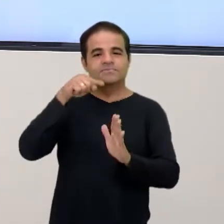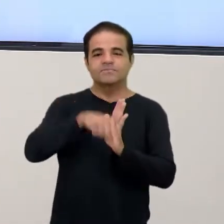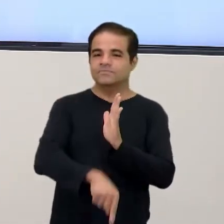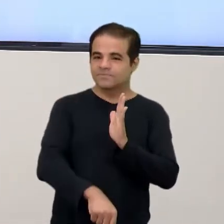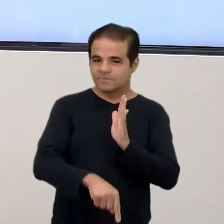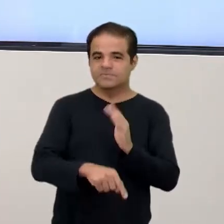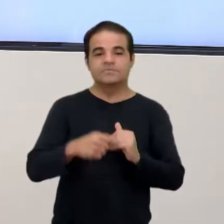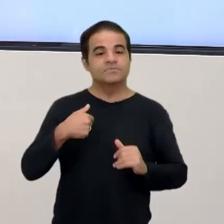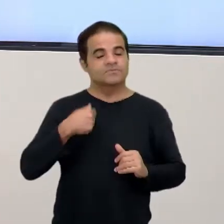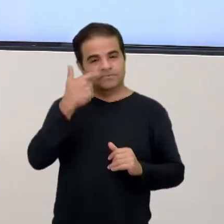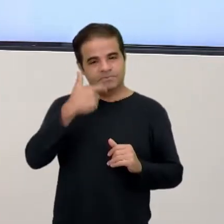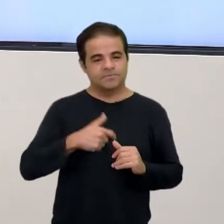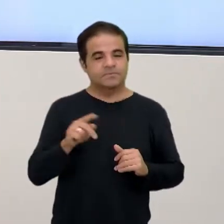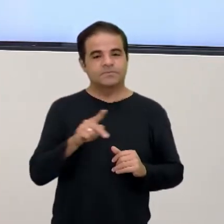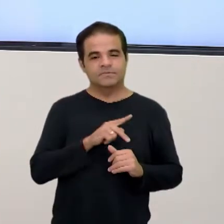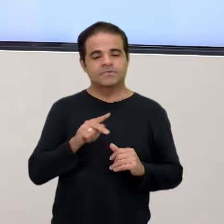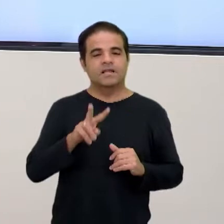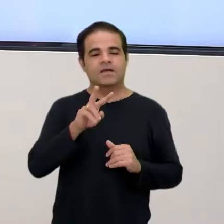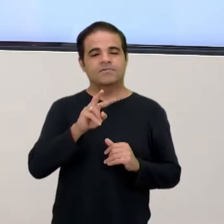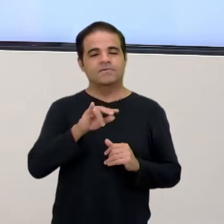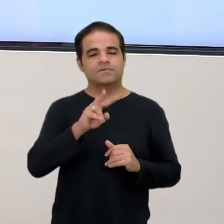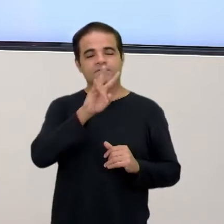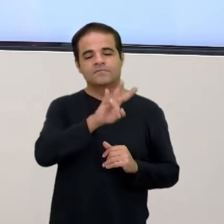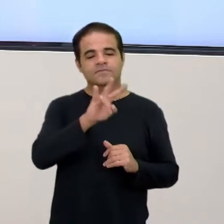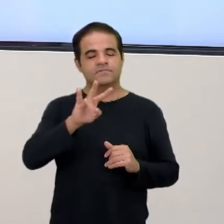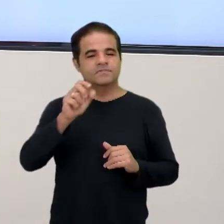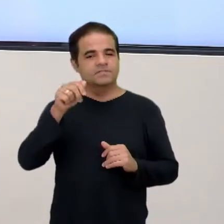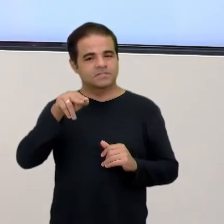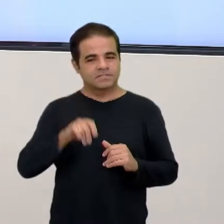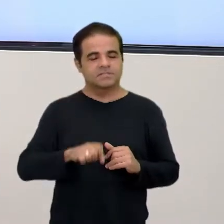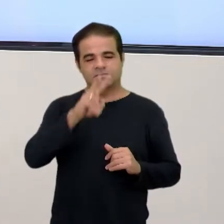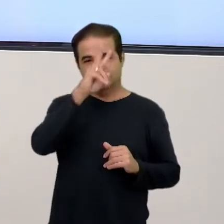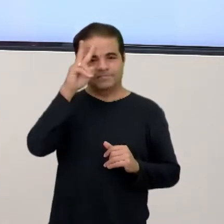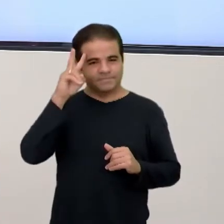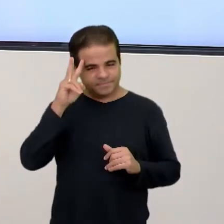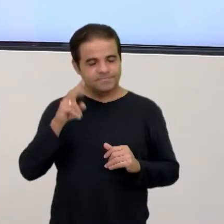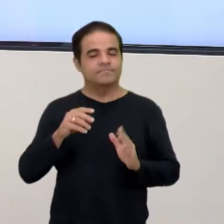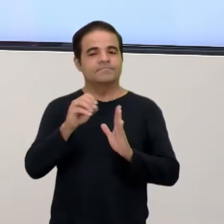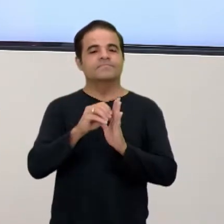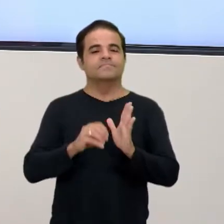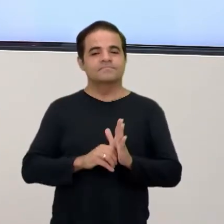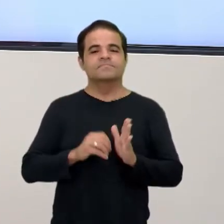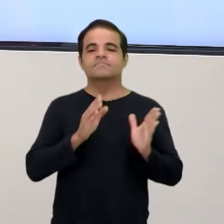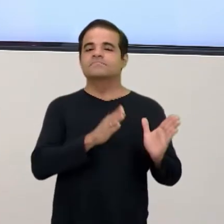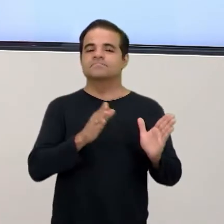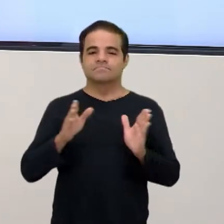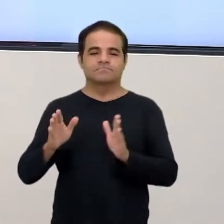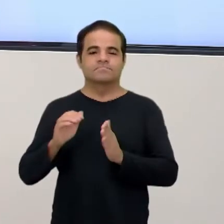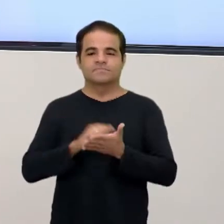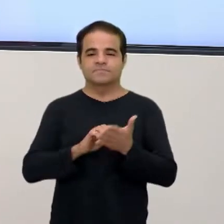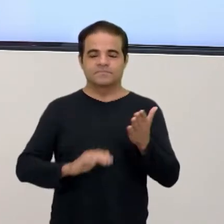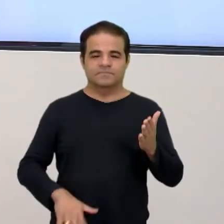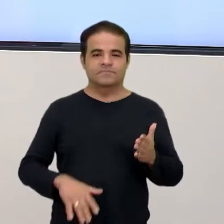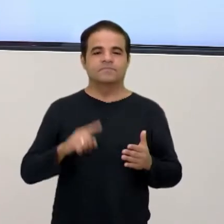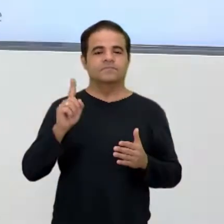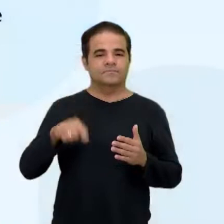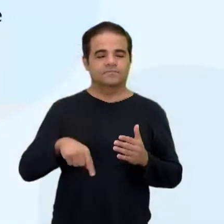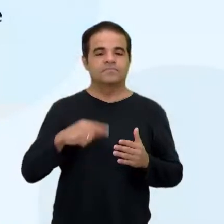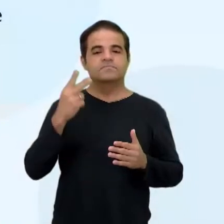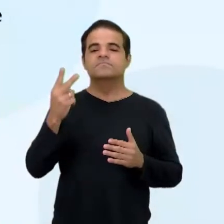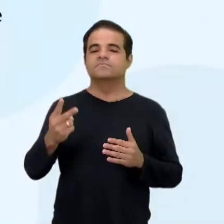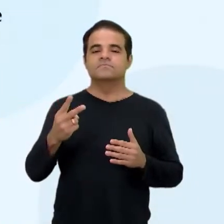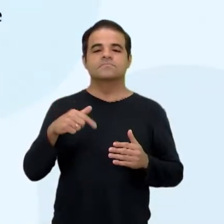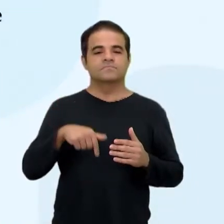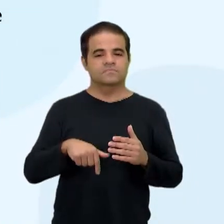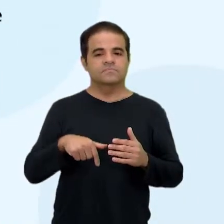Aprofundamento. Eu sou Viviane, a professora de vocês, aqui pelo Centro de Mídias. A gente está aí numa sequência de atividades, nós estamos na atividade 2